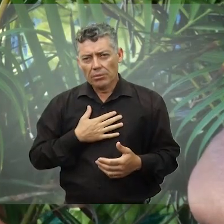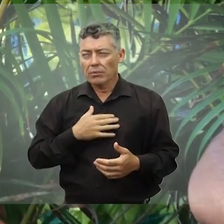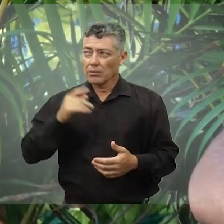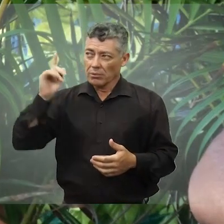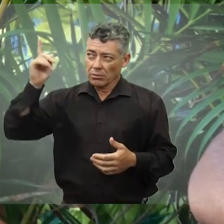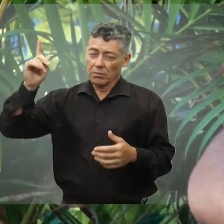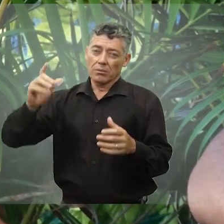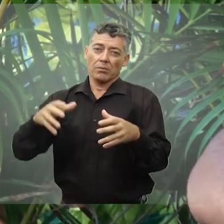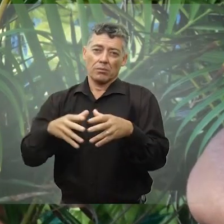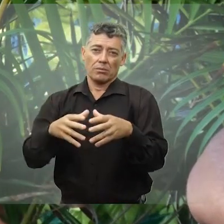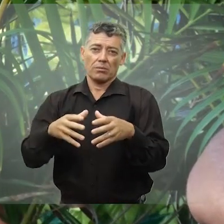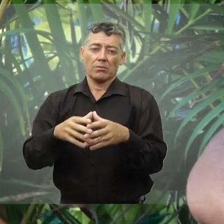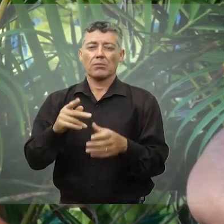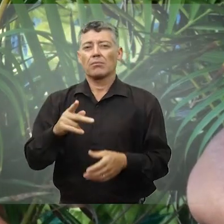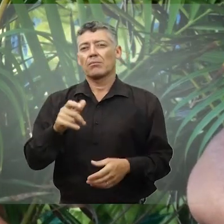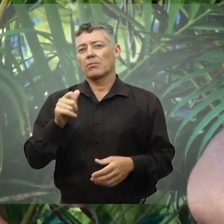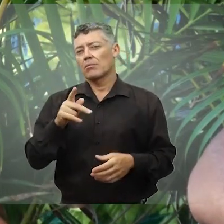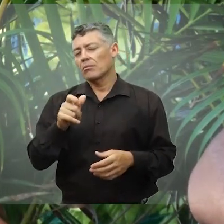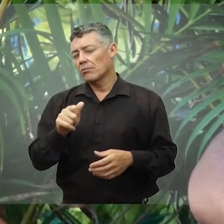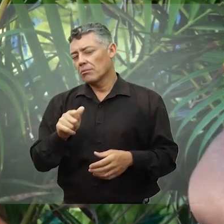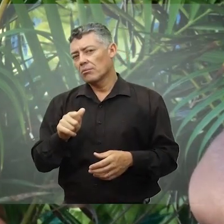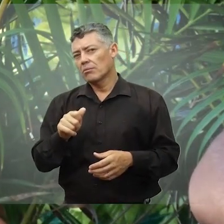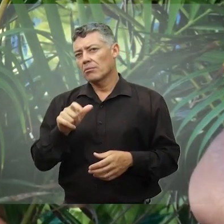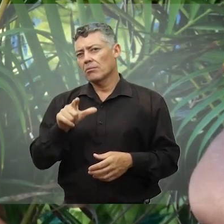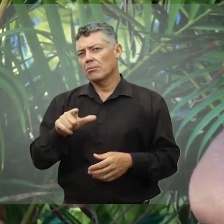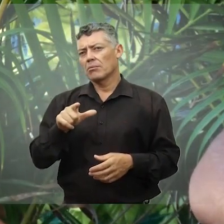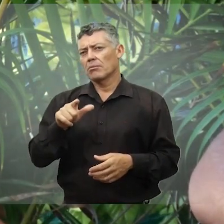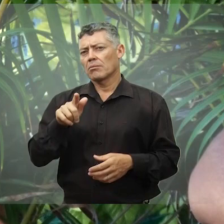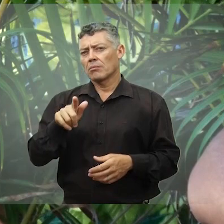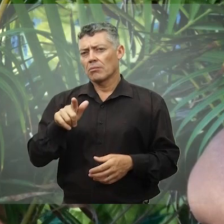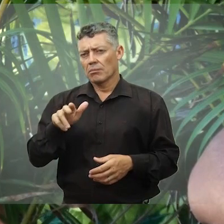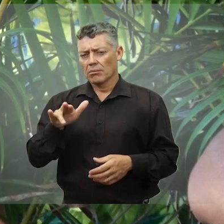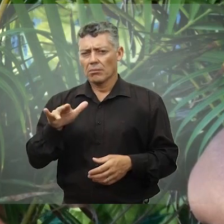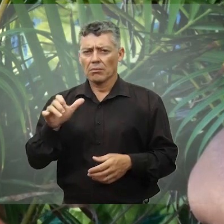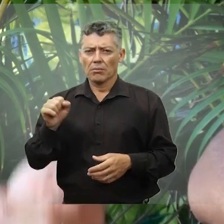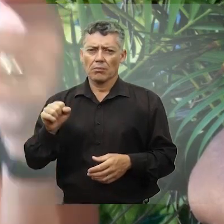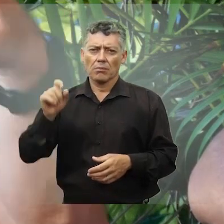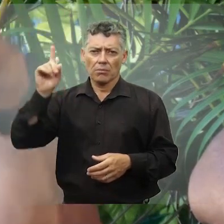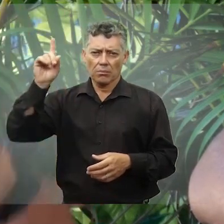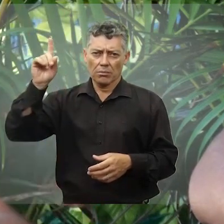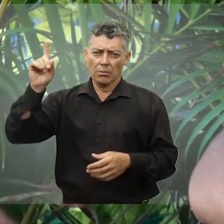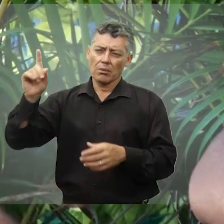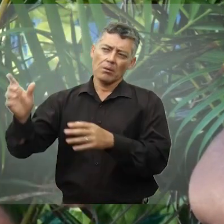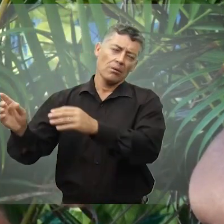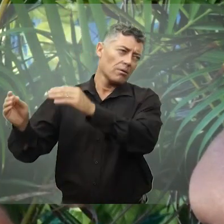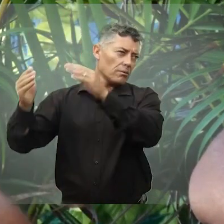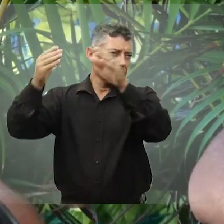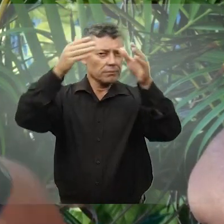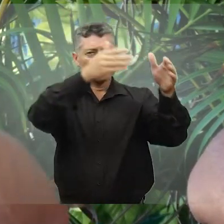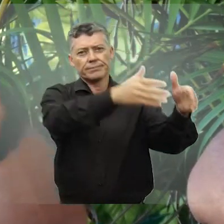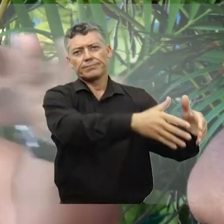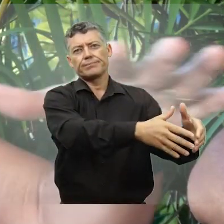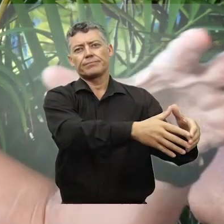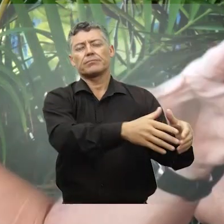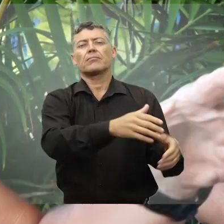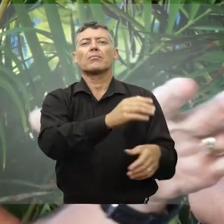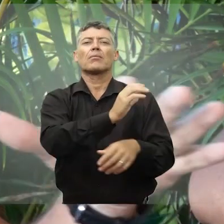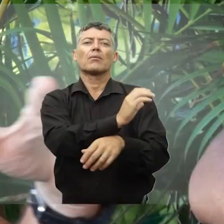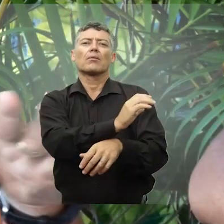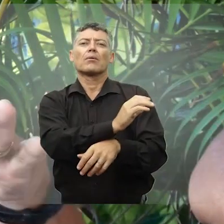e fui puxar um bloco mirim em Campina Grande. E desci do trio, porque era um